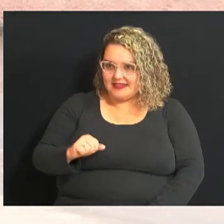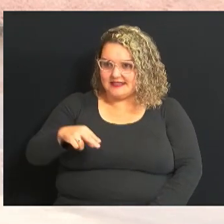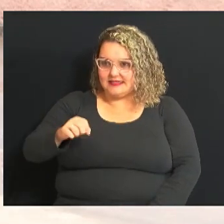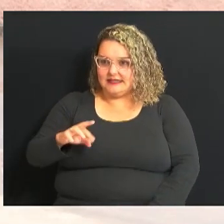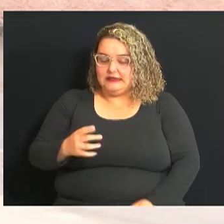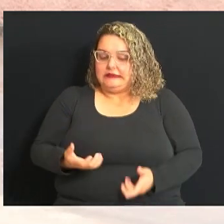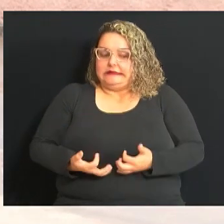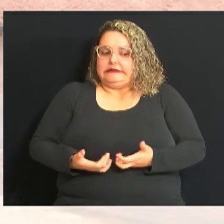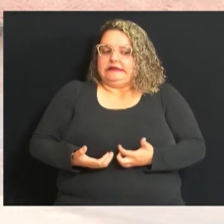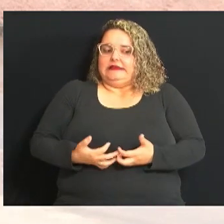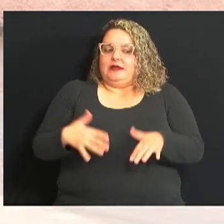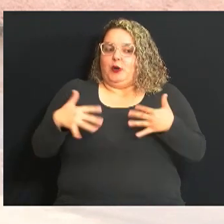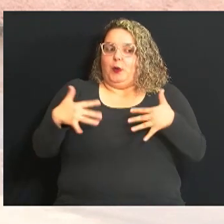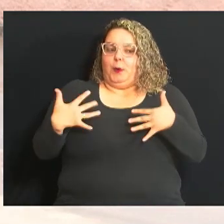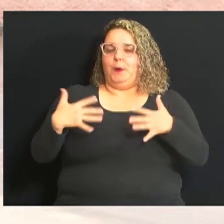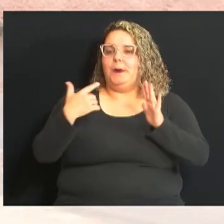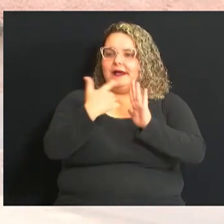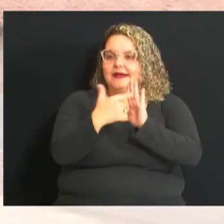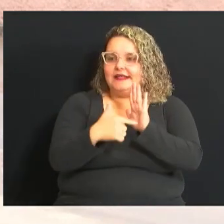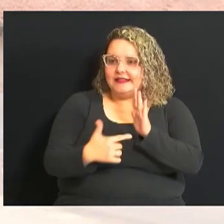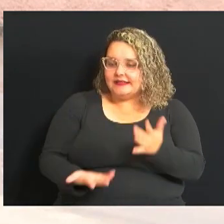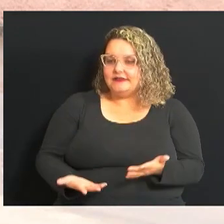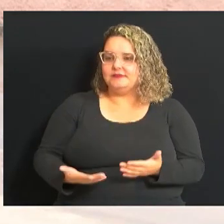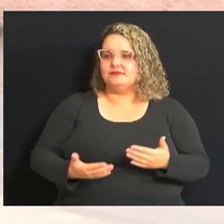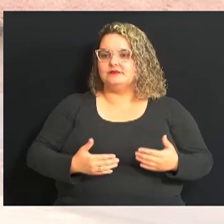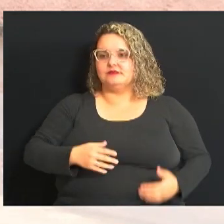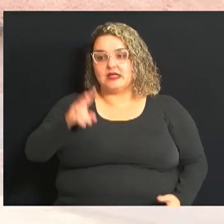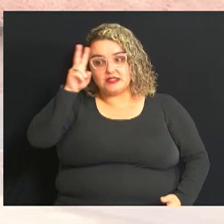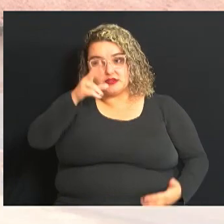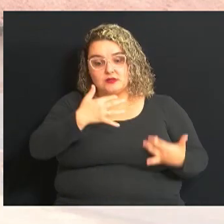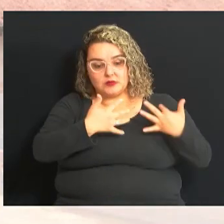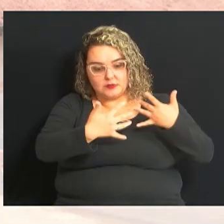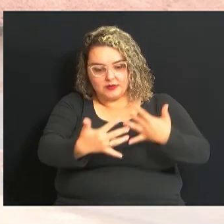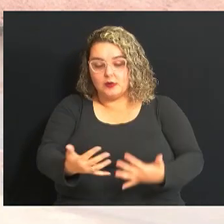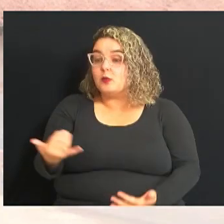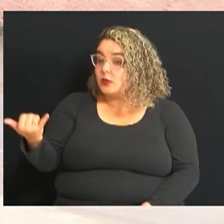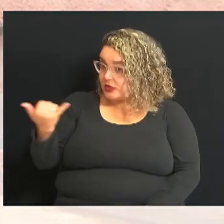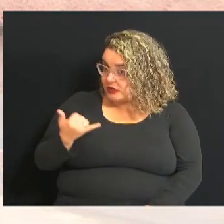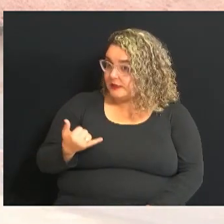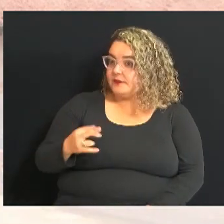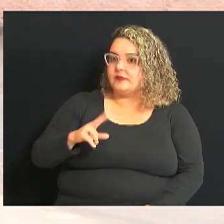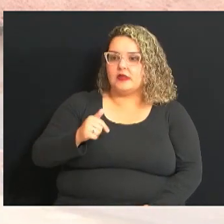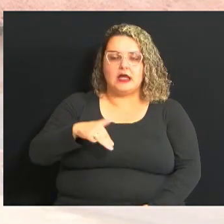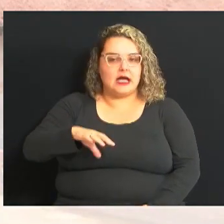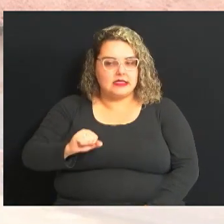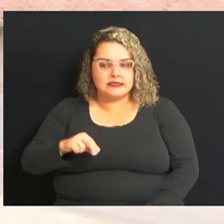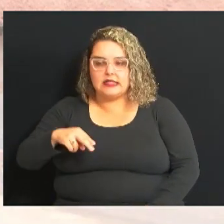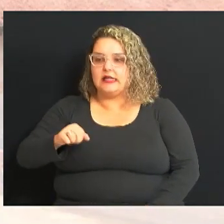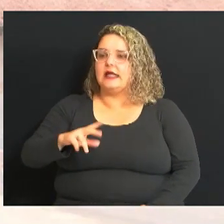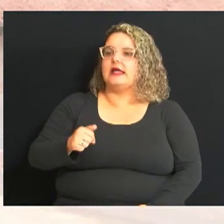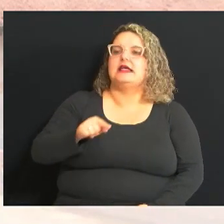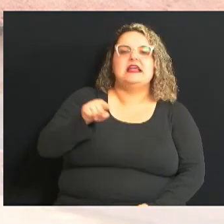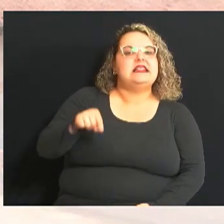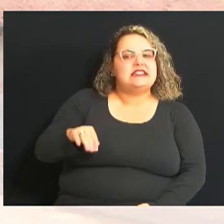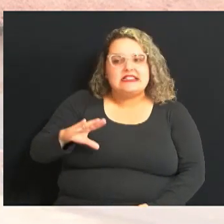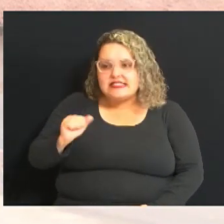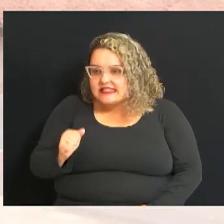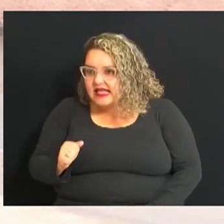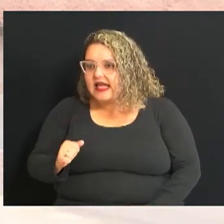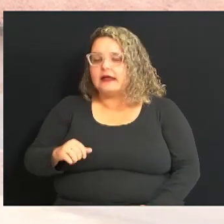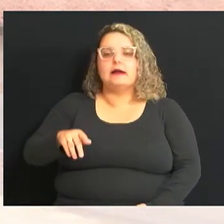porque aí na lista de vocês, né, na carreira de vocês, como você disse, tem Raça Negra, Zeca Pagodinho,